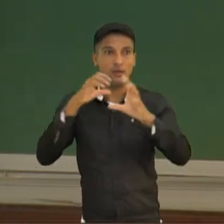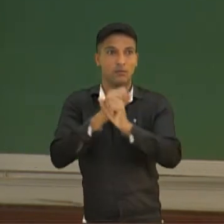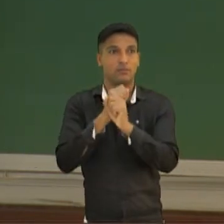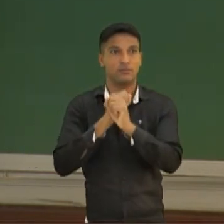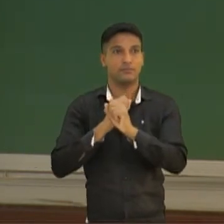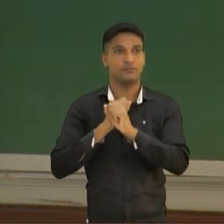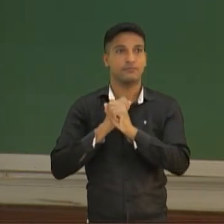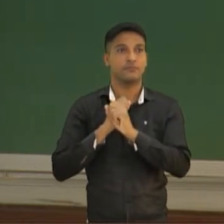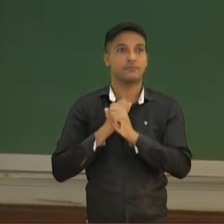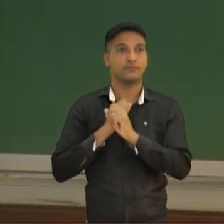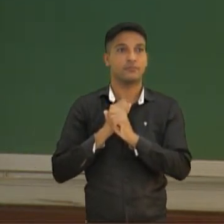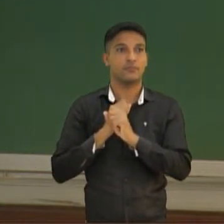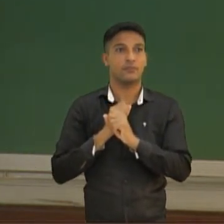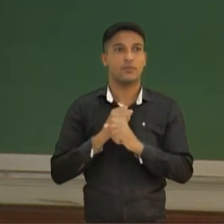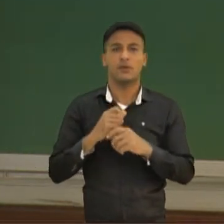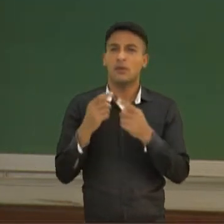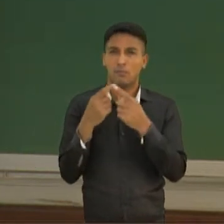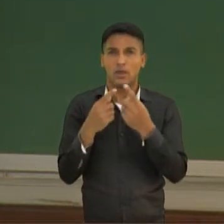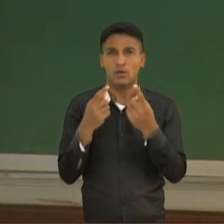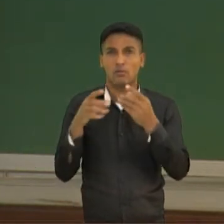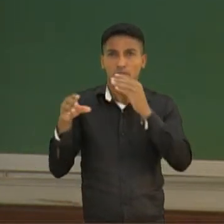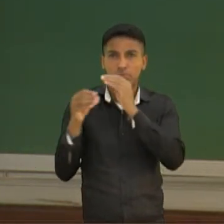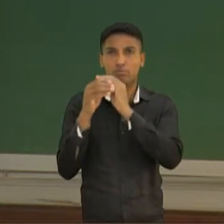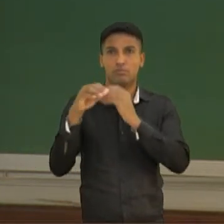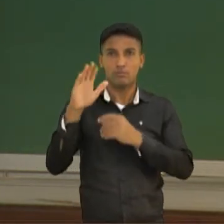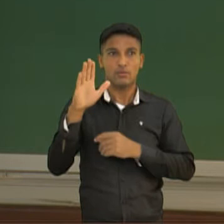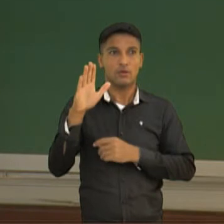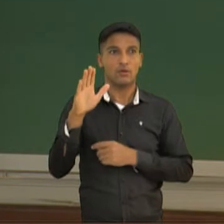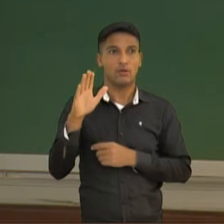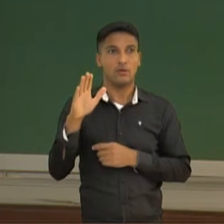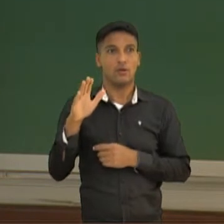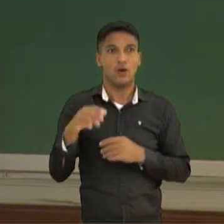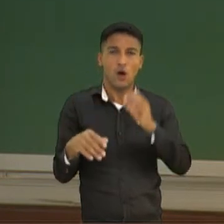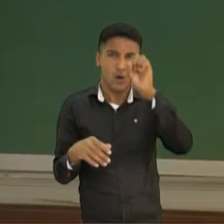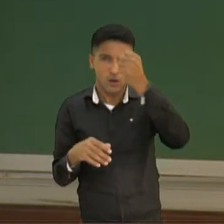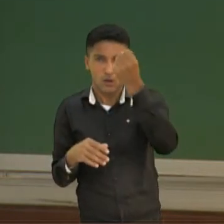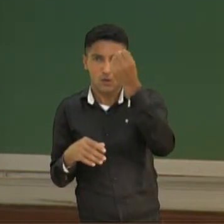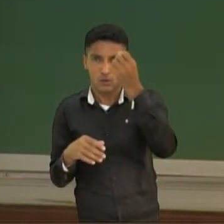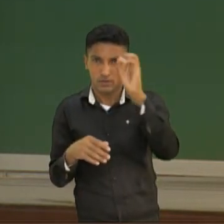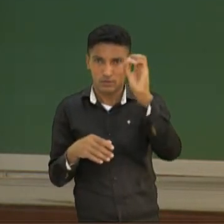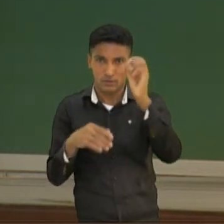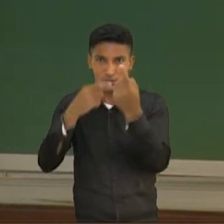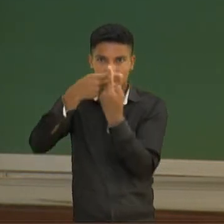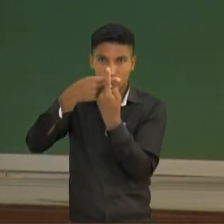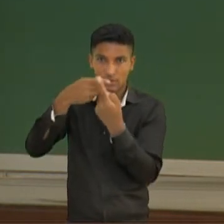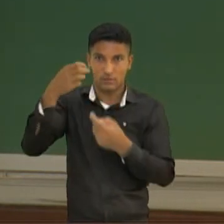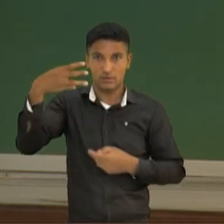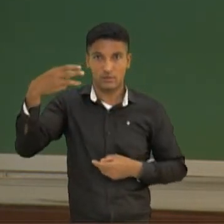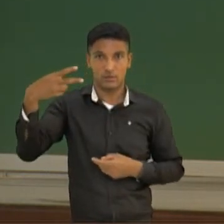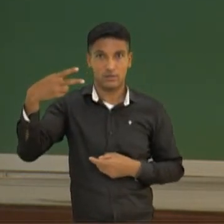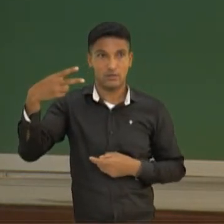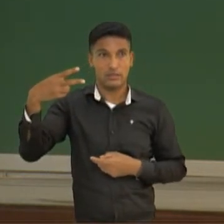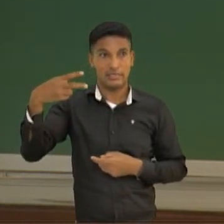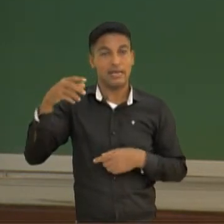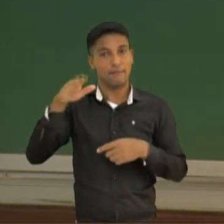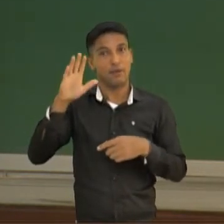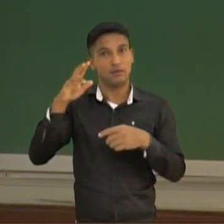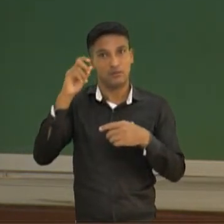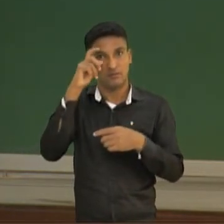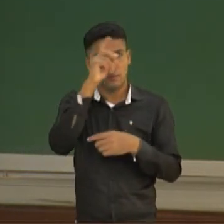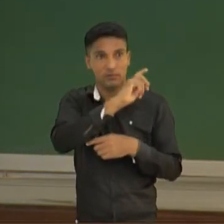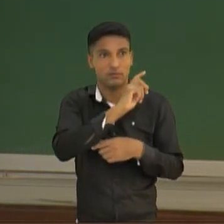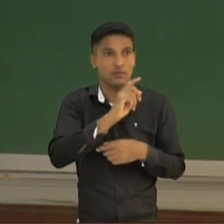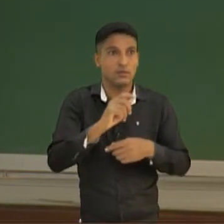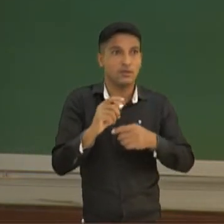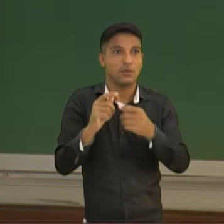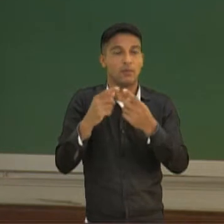mais um passo aqui, ó. Quando a gente pega assim e pensa no 80 mais 32, ele fica mais complicadinho, né? Mas